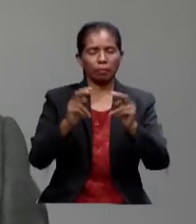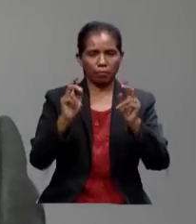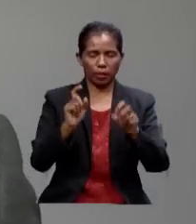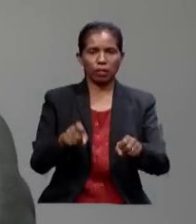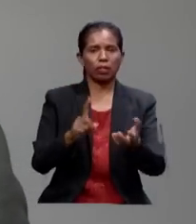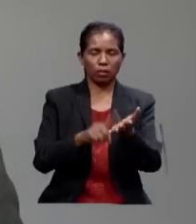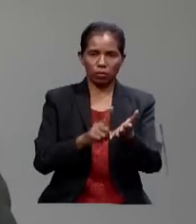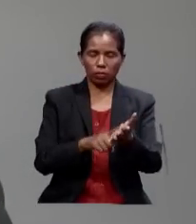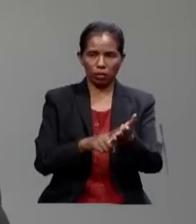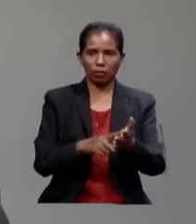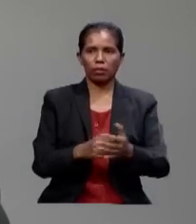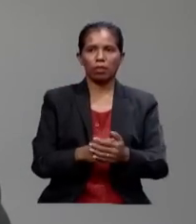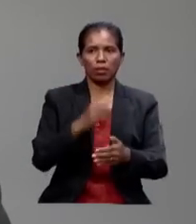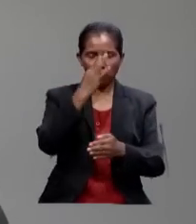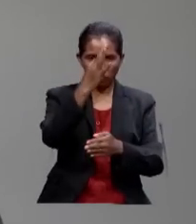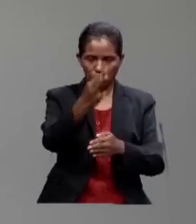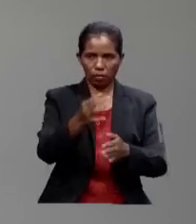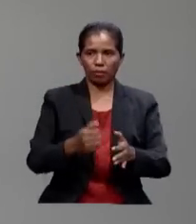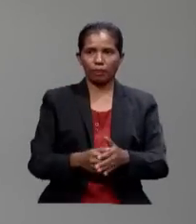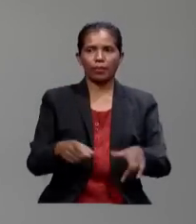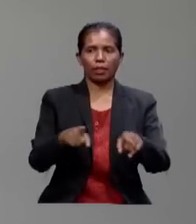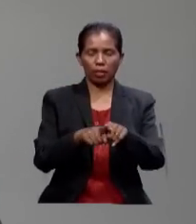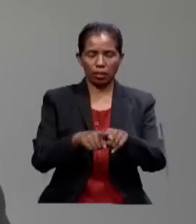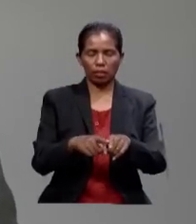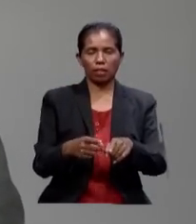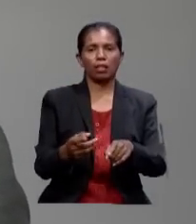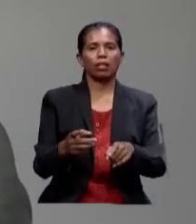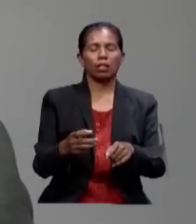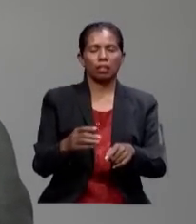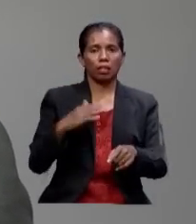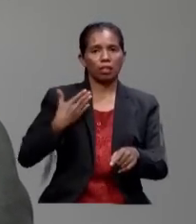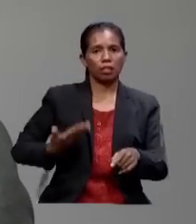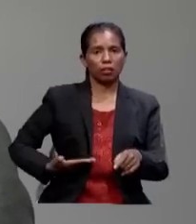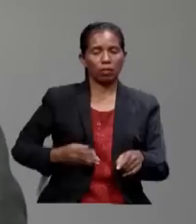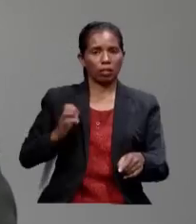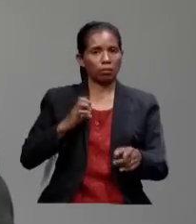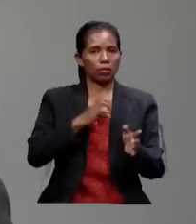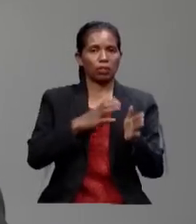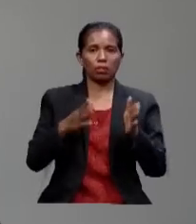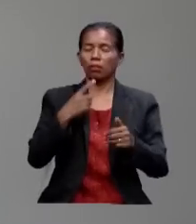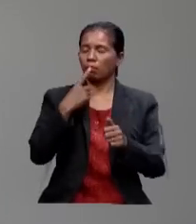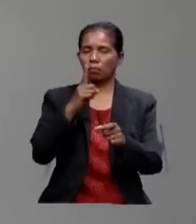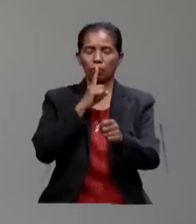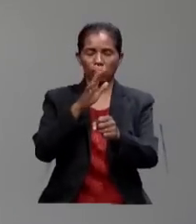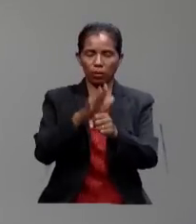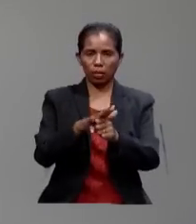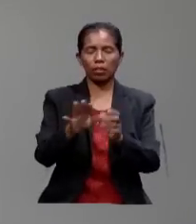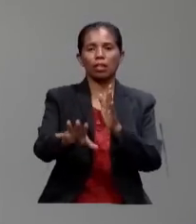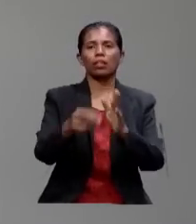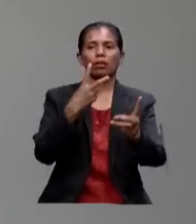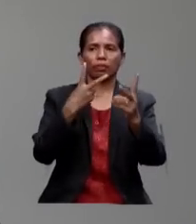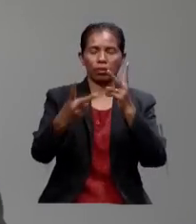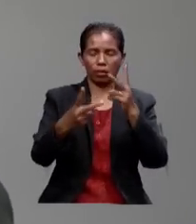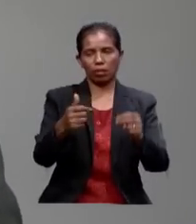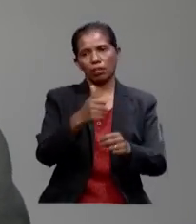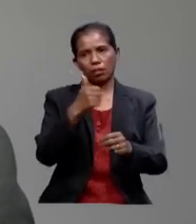balum e a futuro e a nessa hora senhora embaixadora mas promete una catexia tam visita